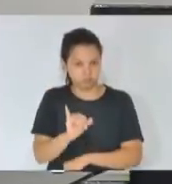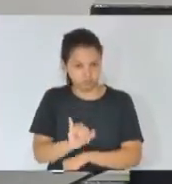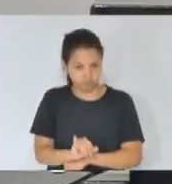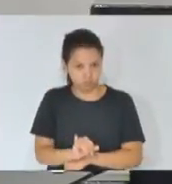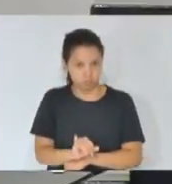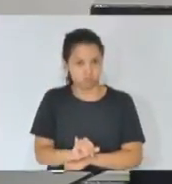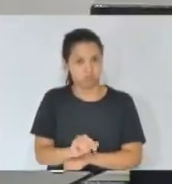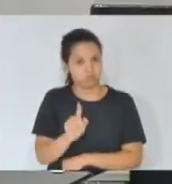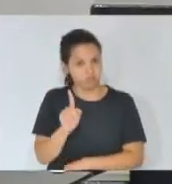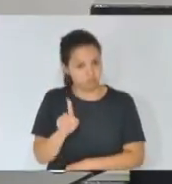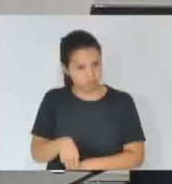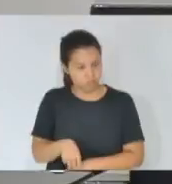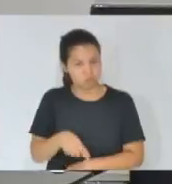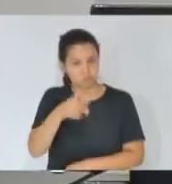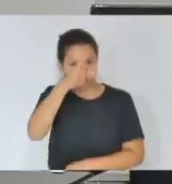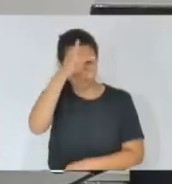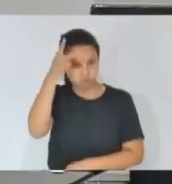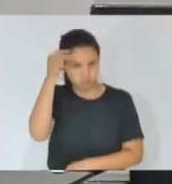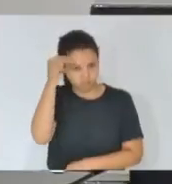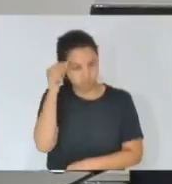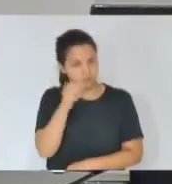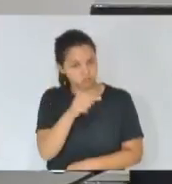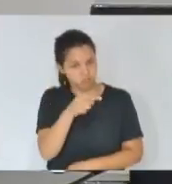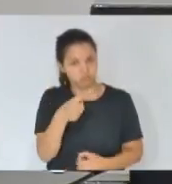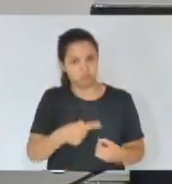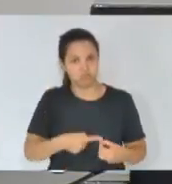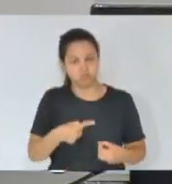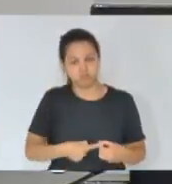é o prefeito daquele município.